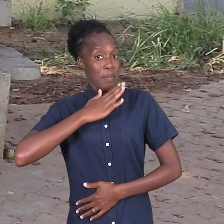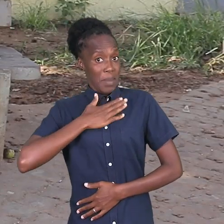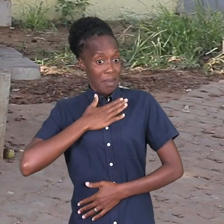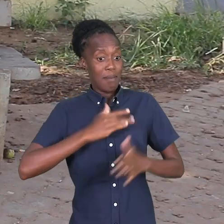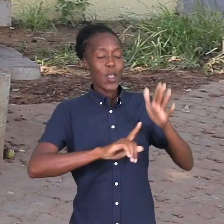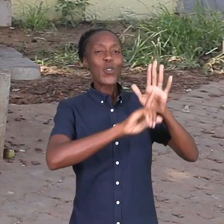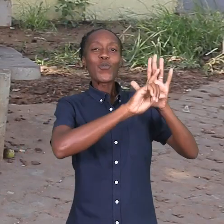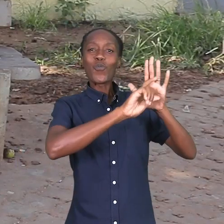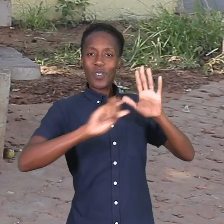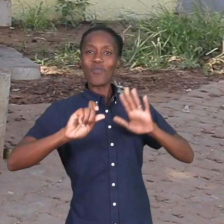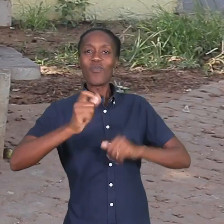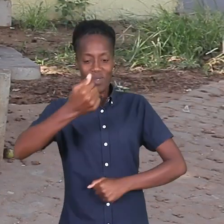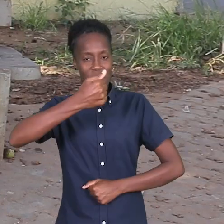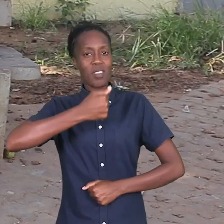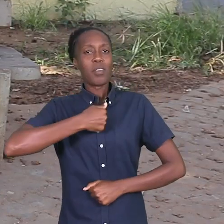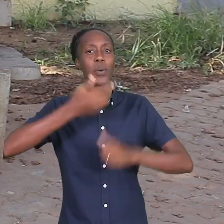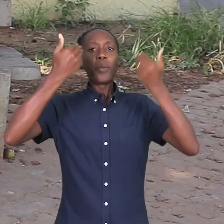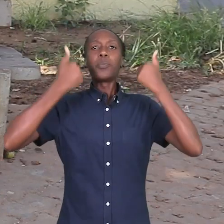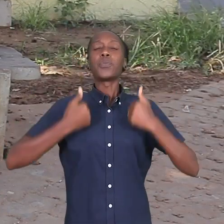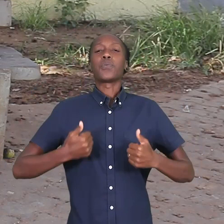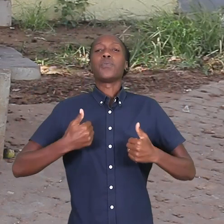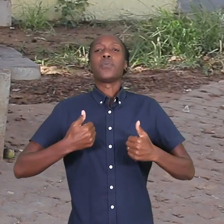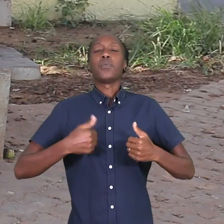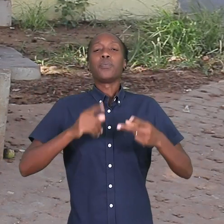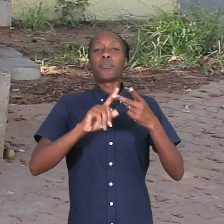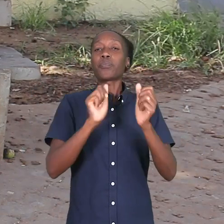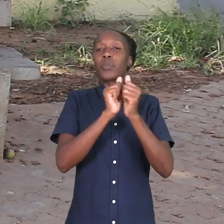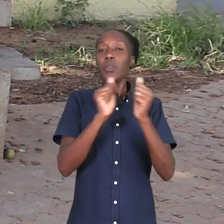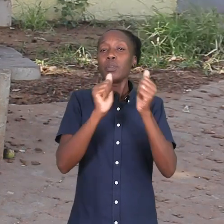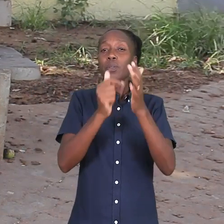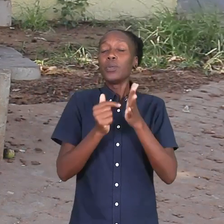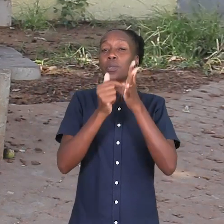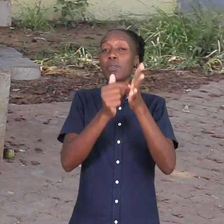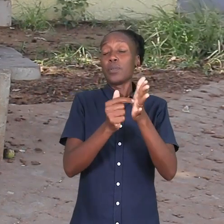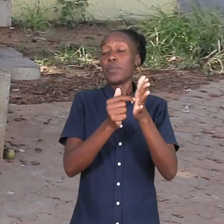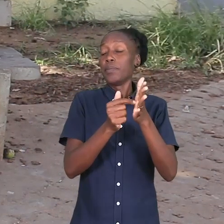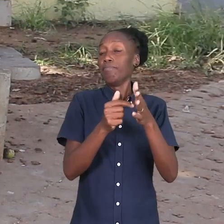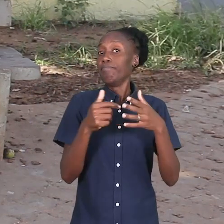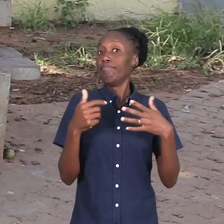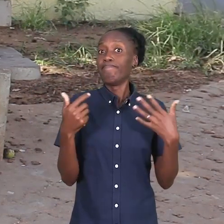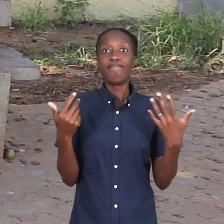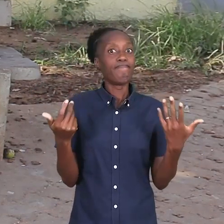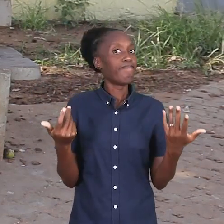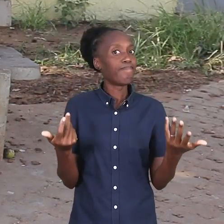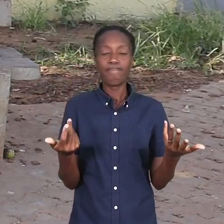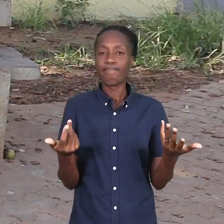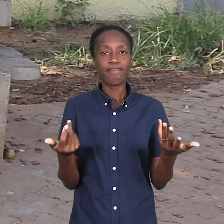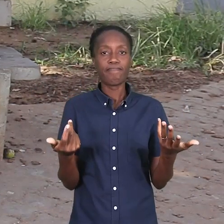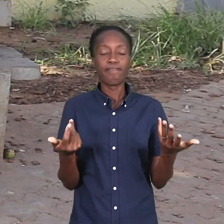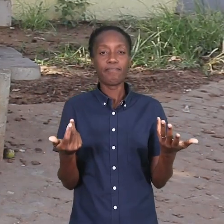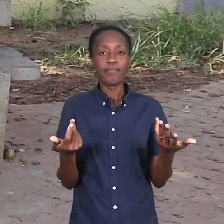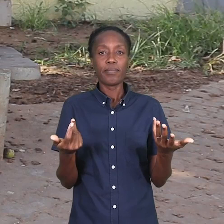um exemplo, aliás, não para minha mãe. Para minha mãe é meu exemplo. Certo. Mas seria um